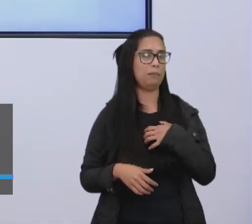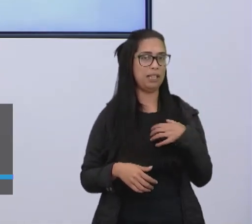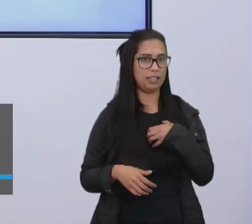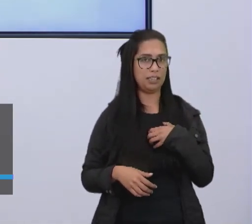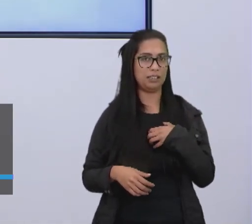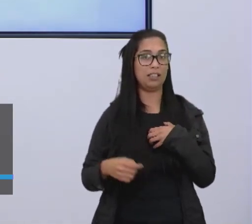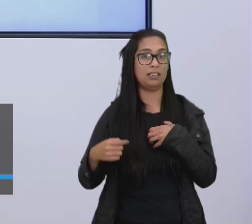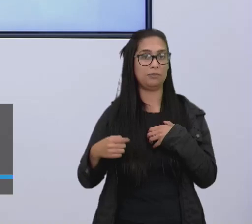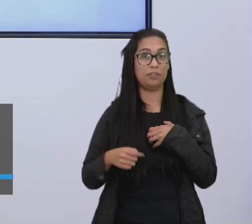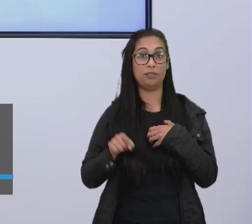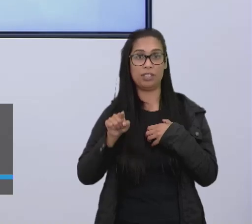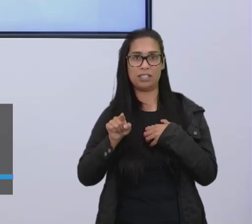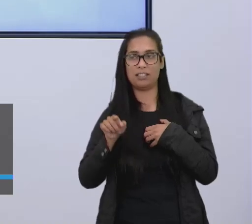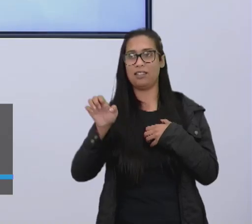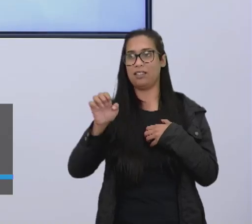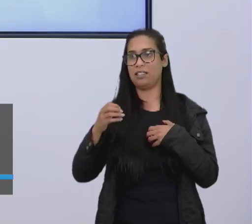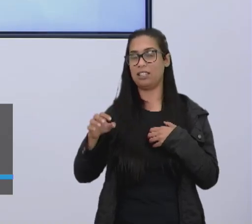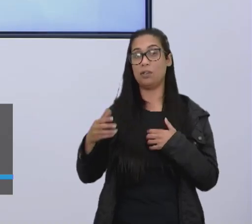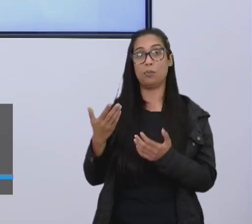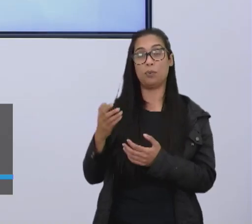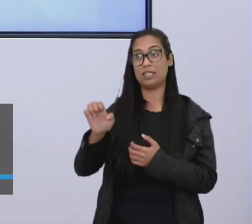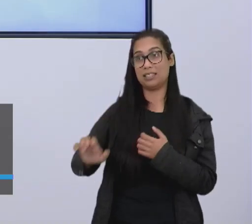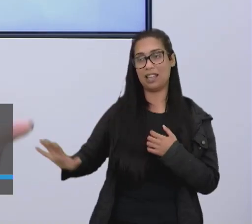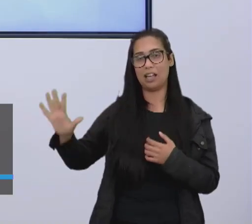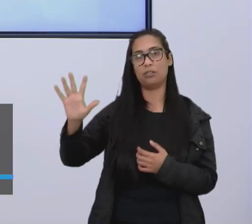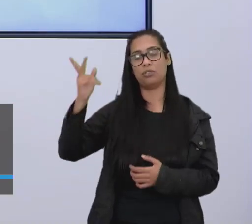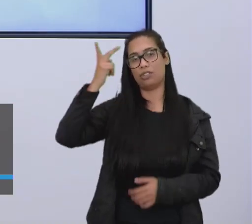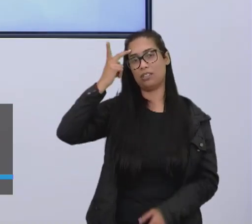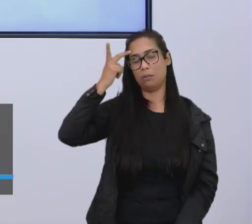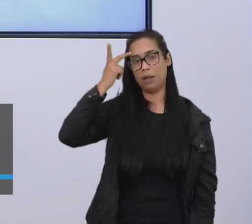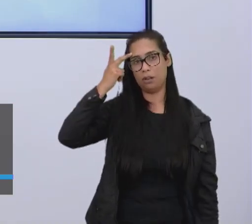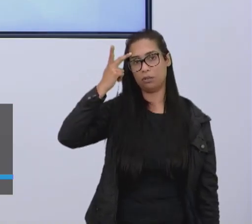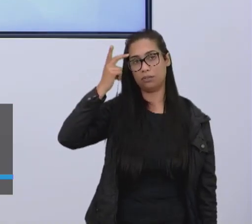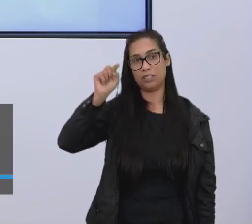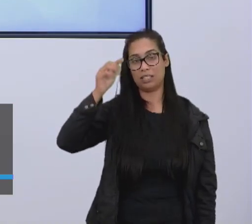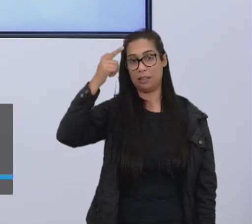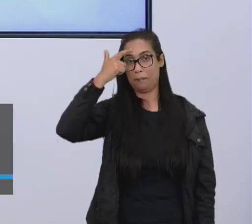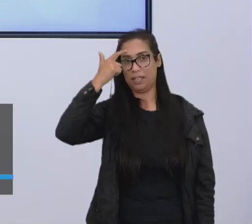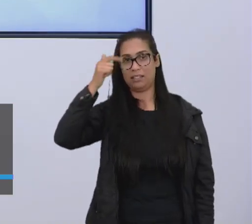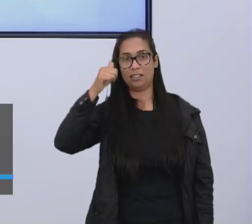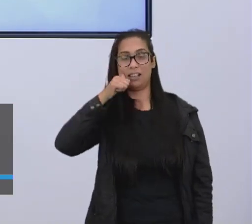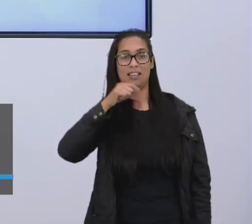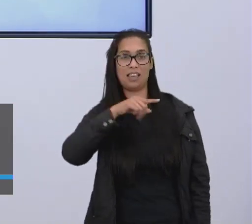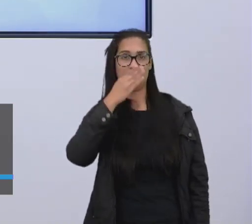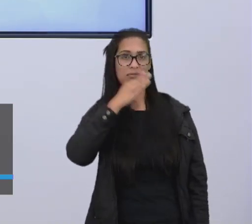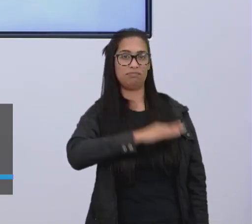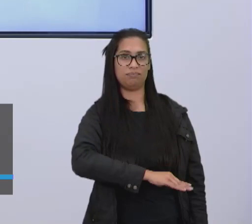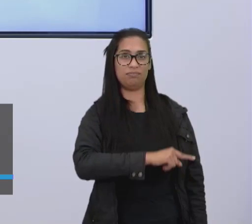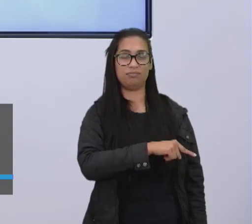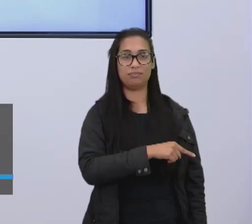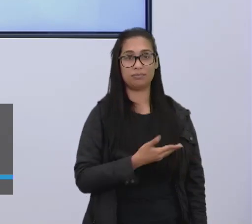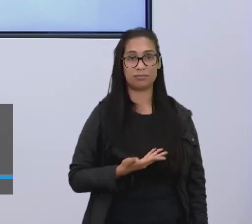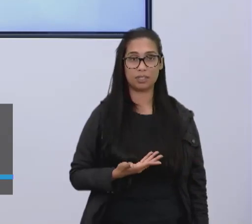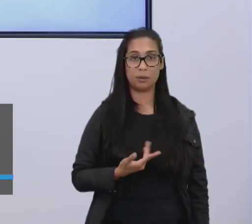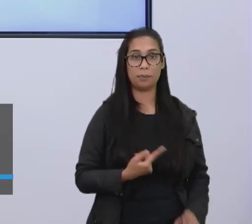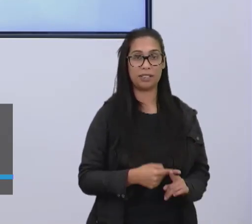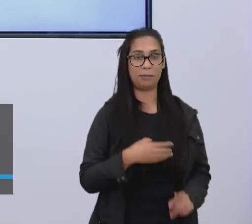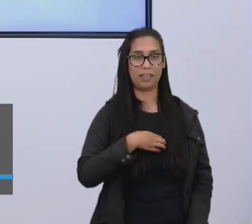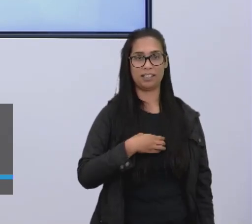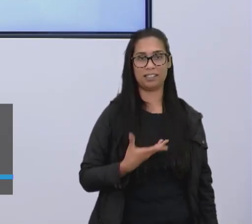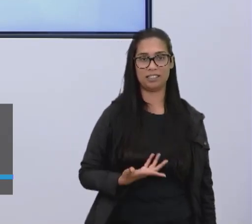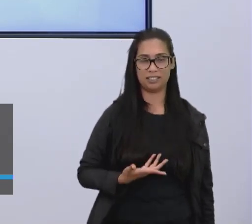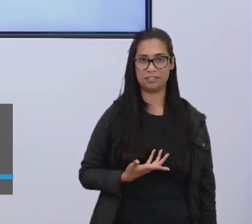capacidade de ministrar uma aula do que alguém que é desse mesmo estado. Sendo que ela mora aqui, ela convive aqui. E mesmo se